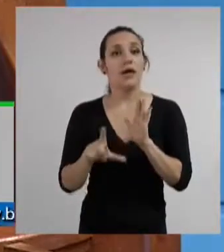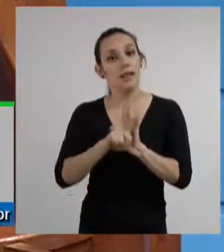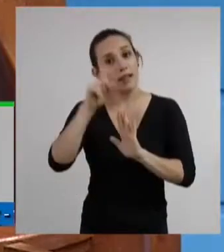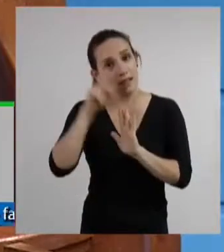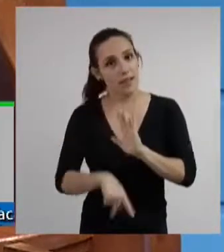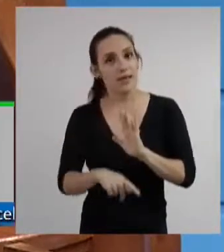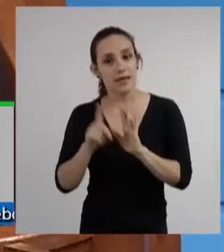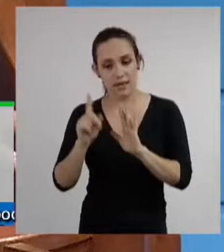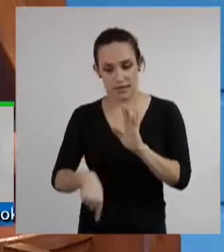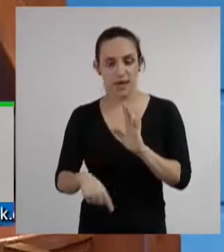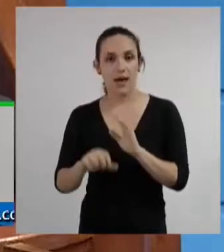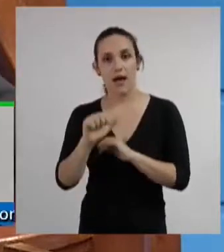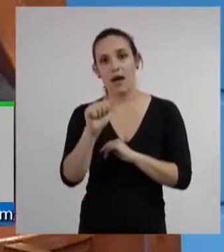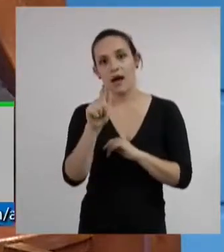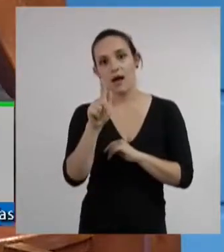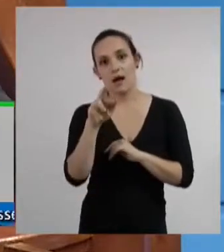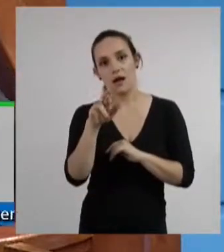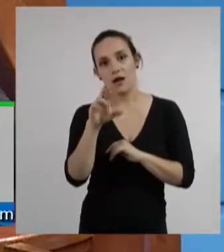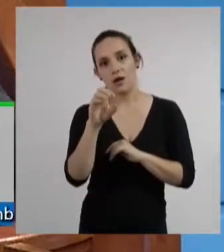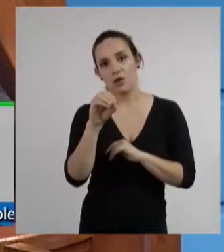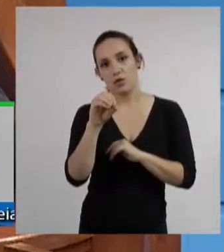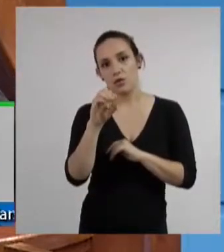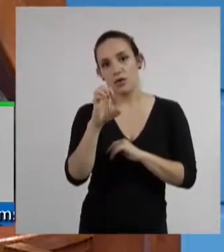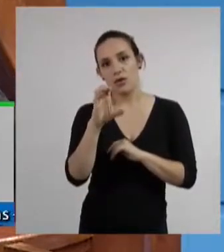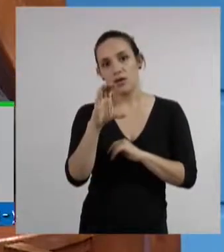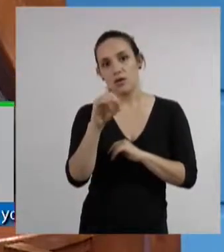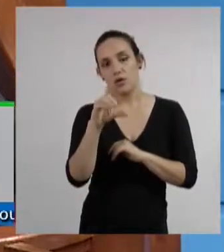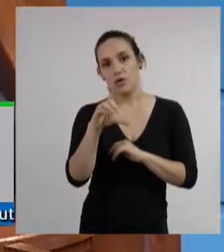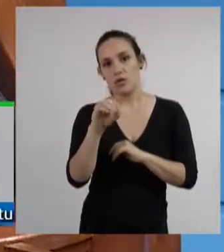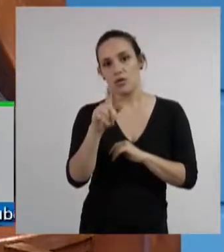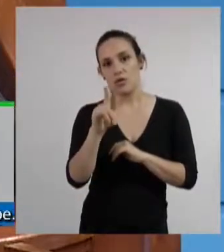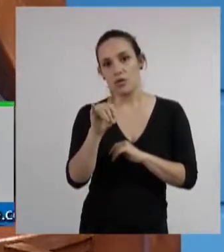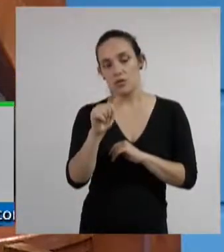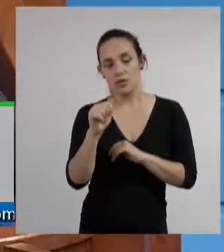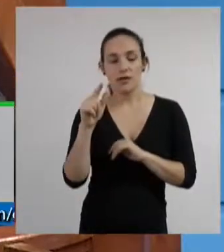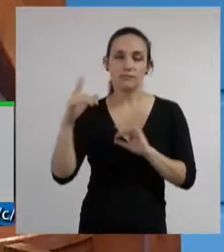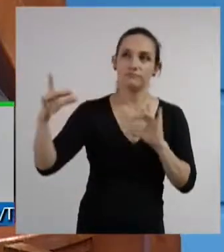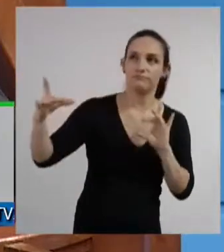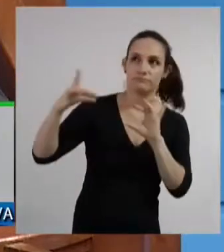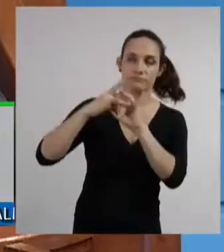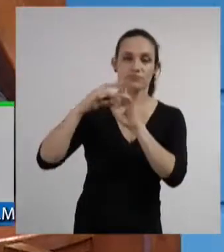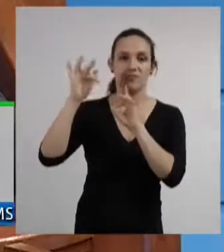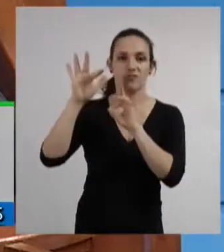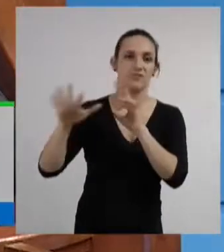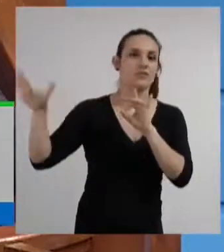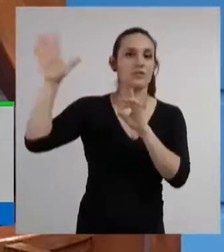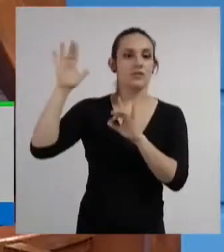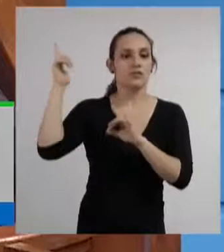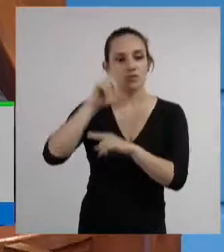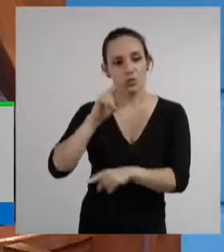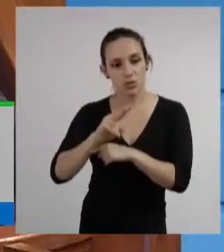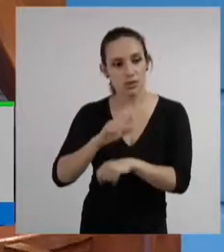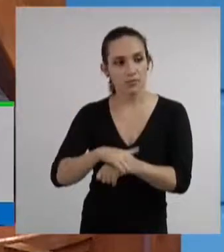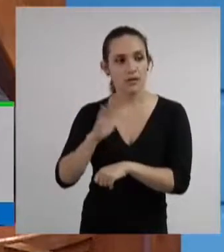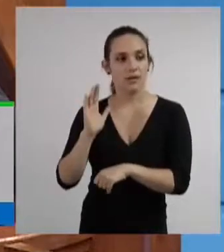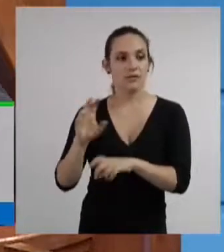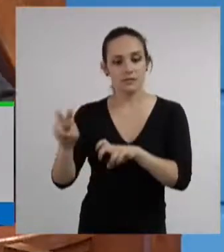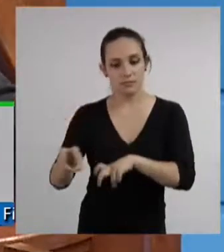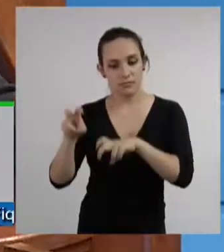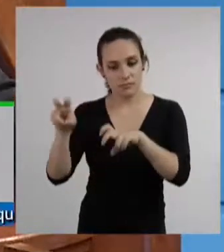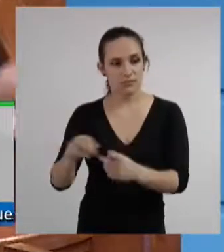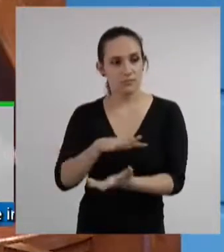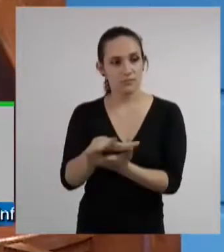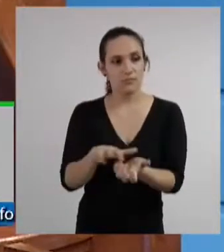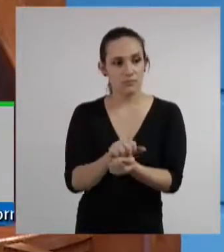de agroecologia, está dando a possibilidade de conexão da lei federal para poder fazer o plano estadual de agroecologia.